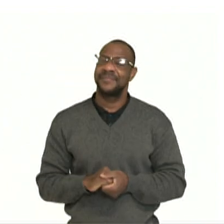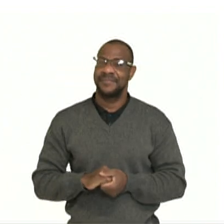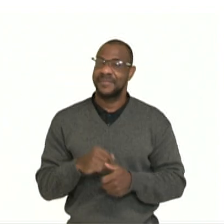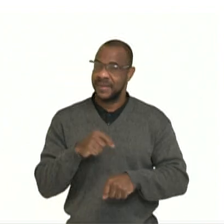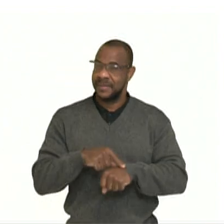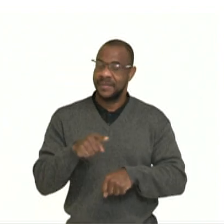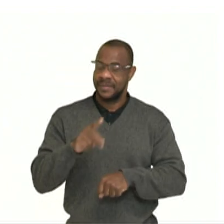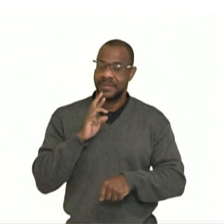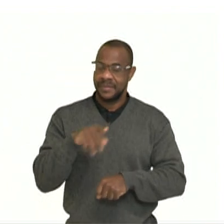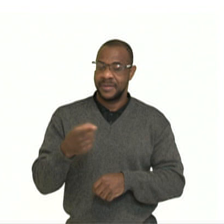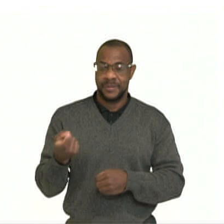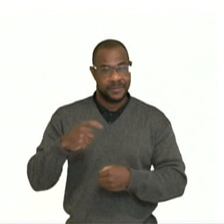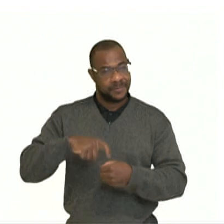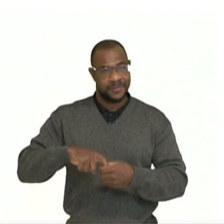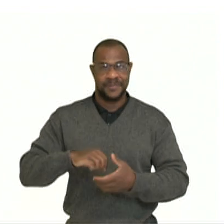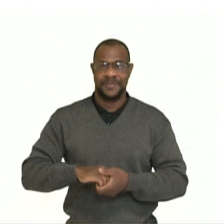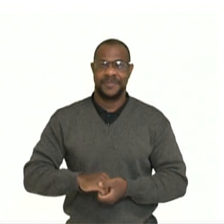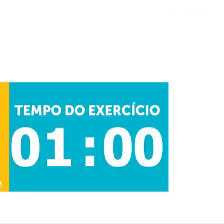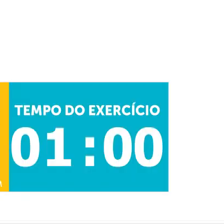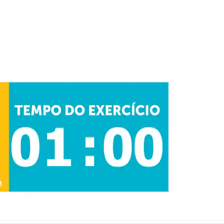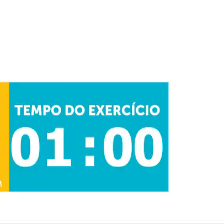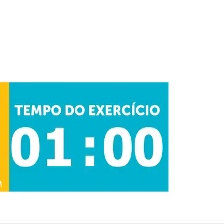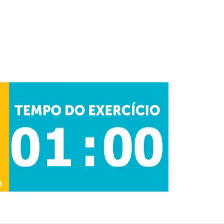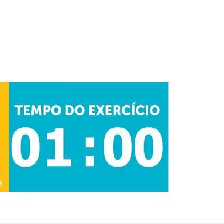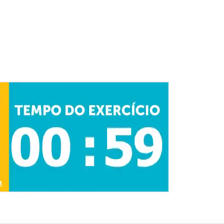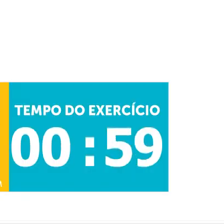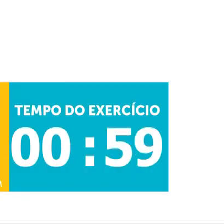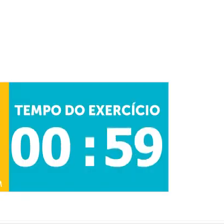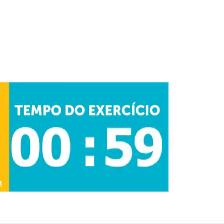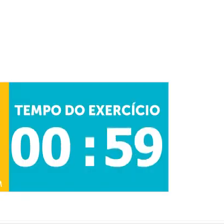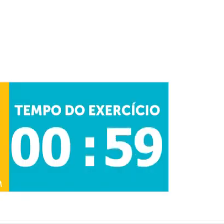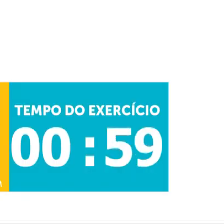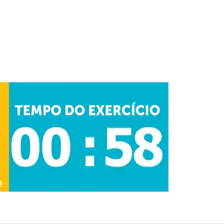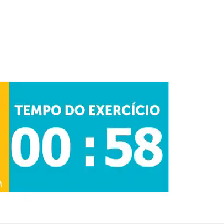Vou dar um tempo para vocês responderem e a gente já volta.